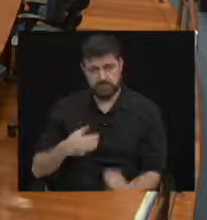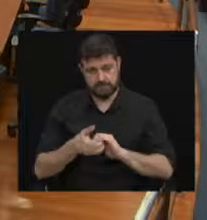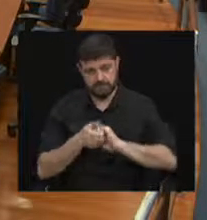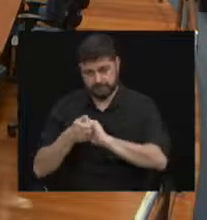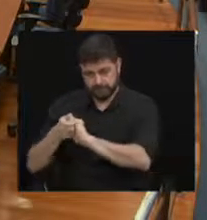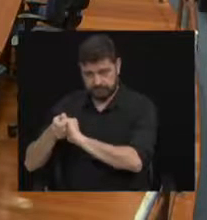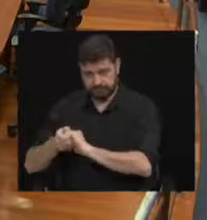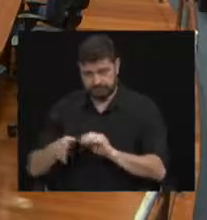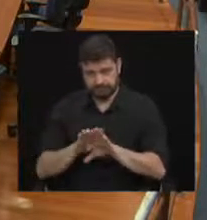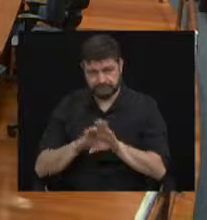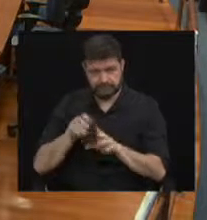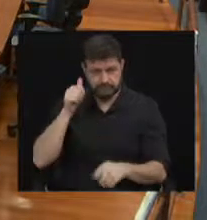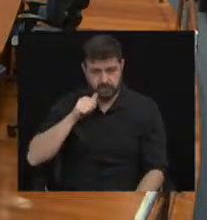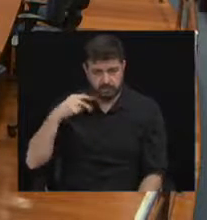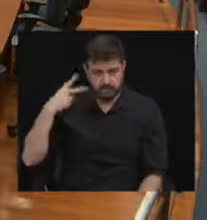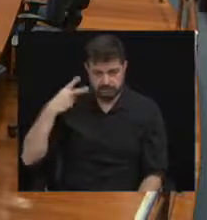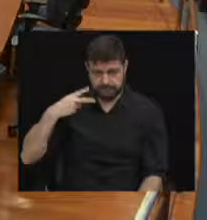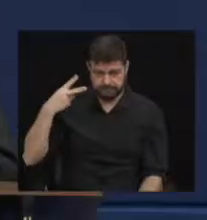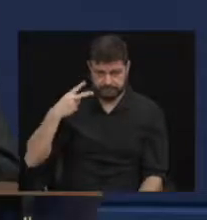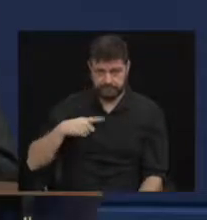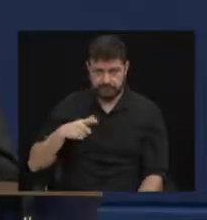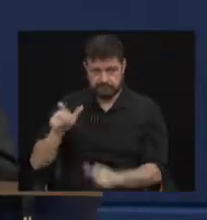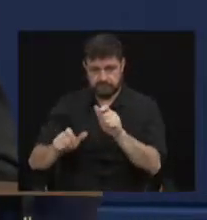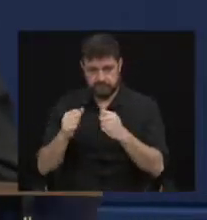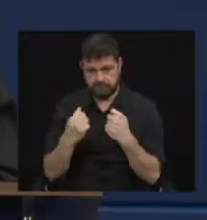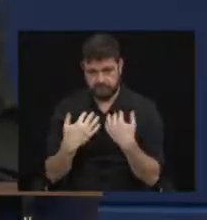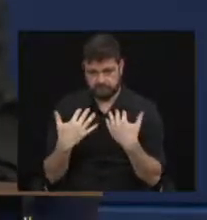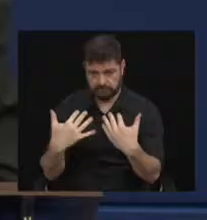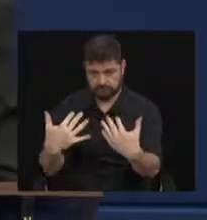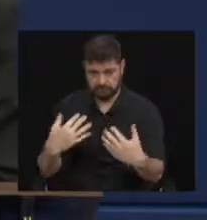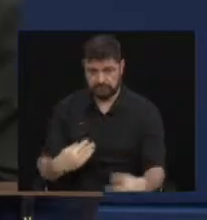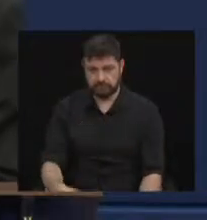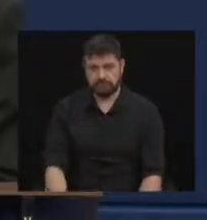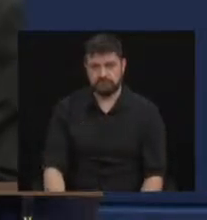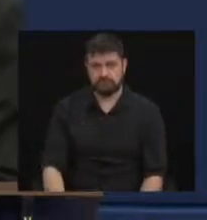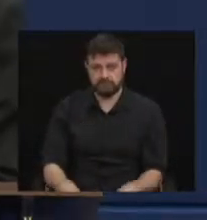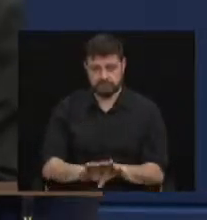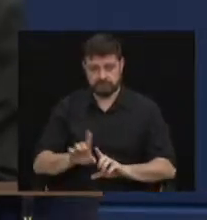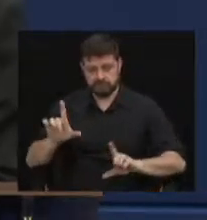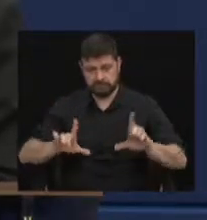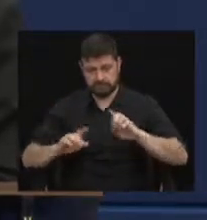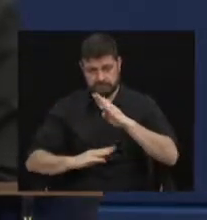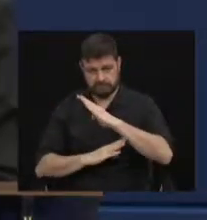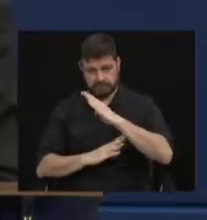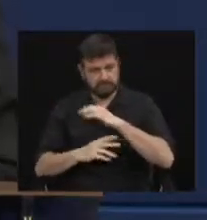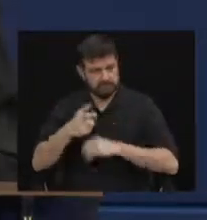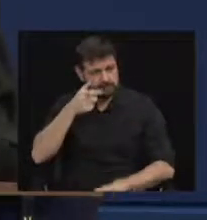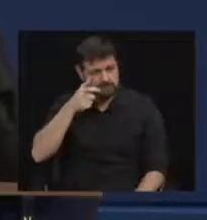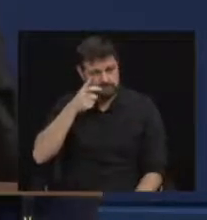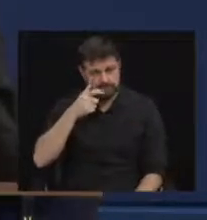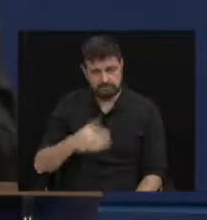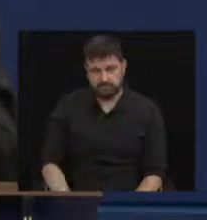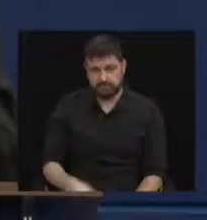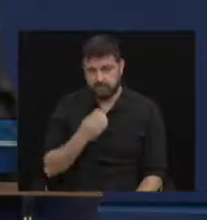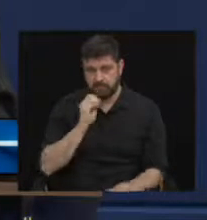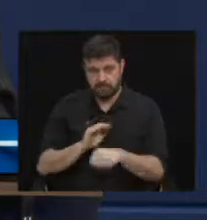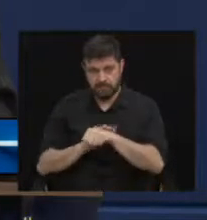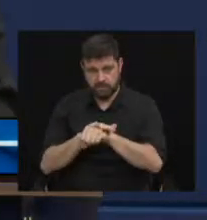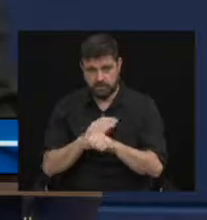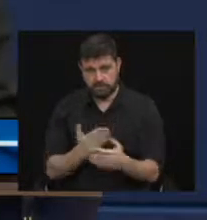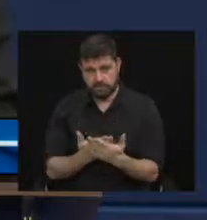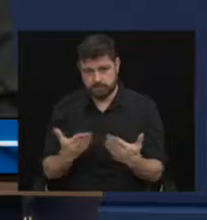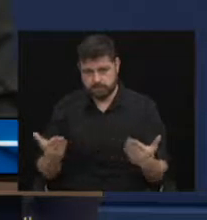vereador Canário. Consulta o vereador Campos Filho, próximo vereador inscrito. É o vereador, senhor Edson Ribeiro. Vereador Edson Ribeiro